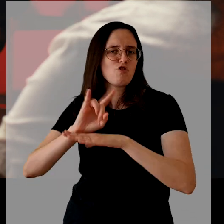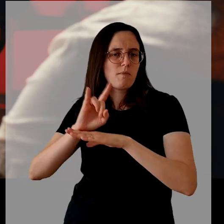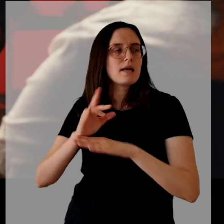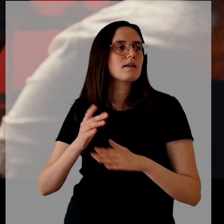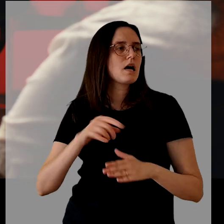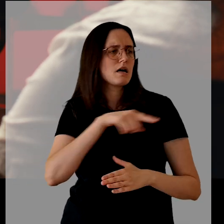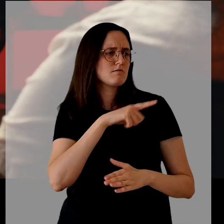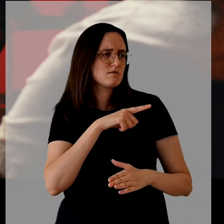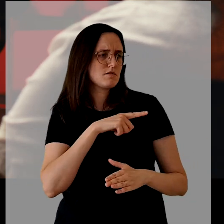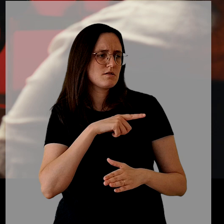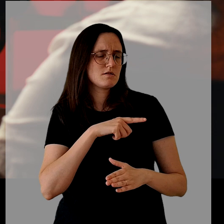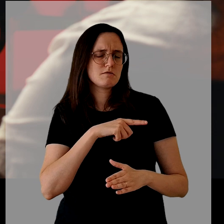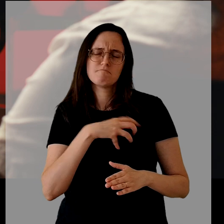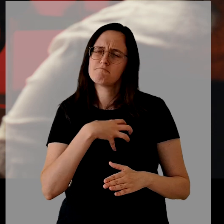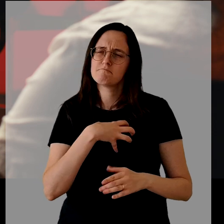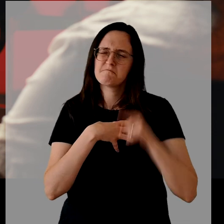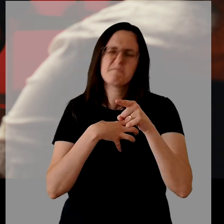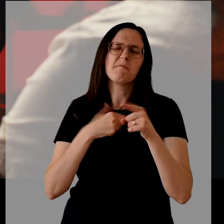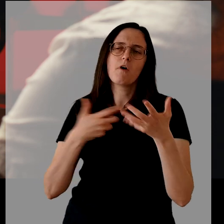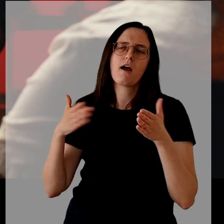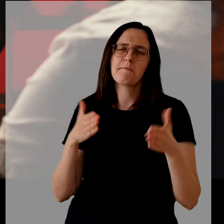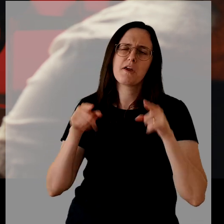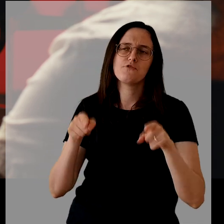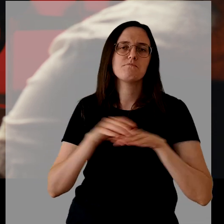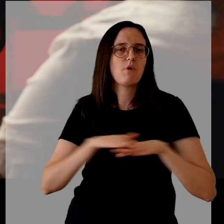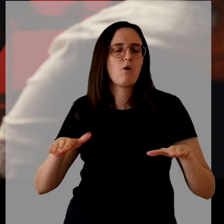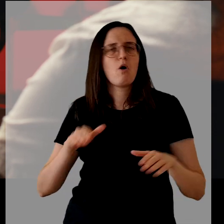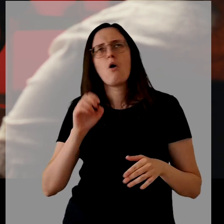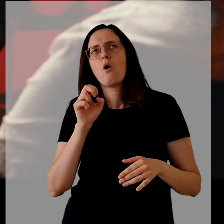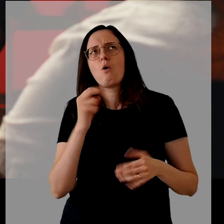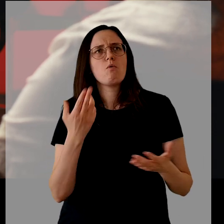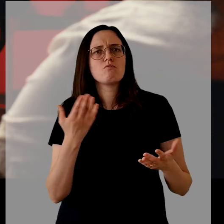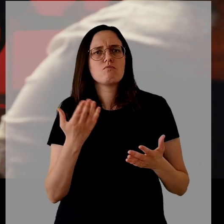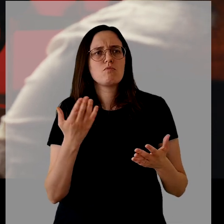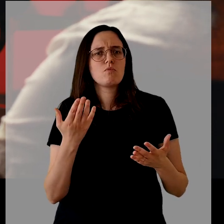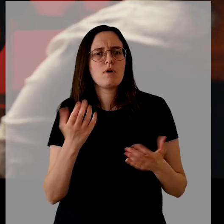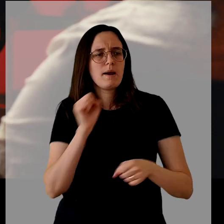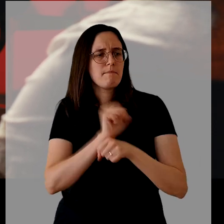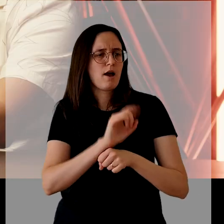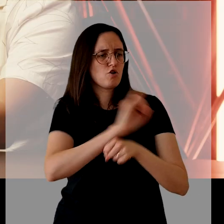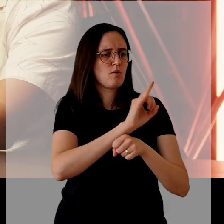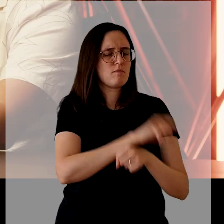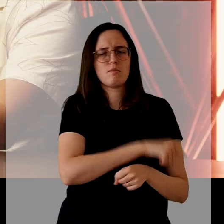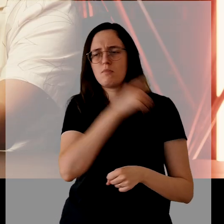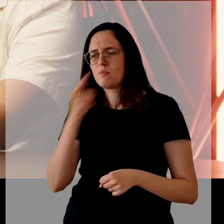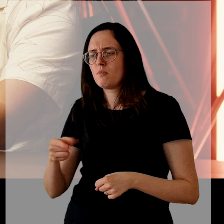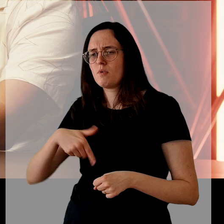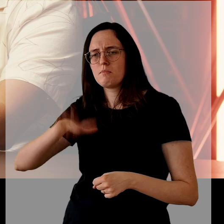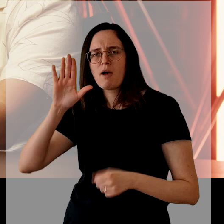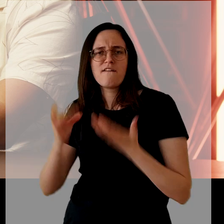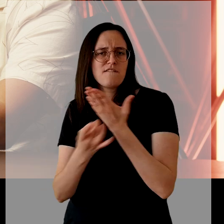alguma produção que falou, não, é isso que eu quero, agora sai um pouco dessa parte de documentário, vou para um pouco